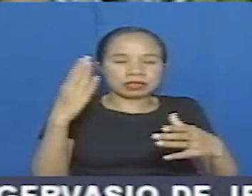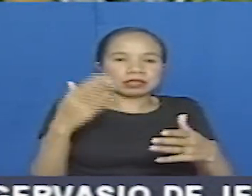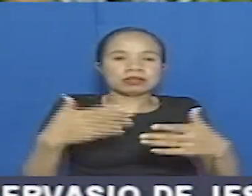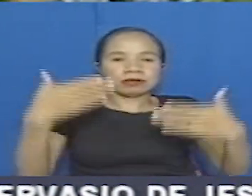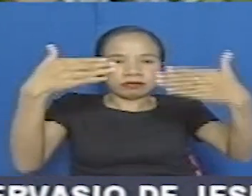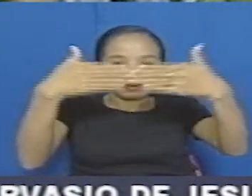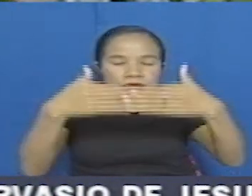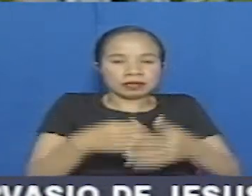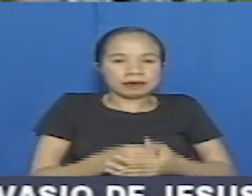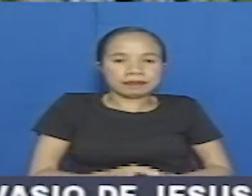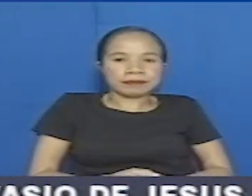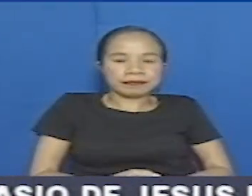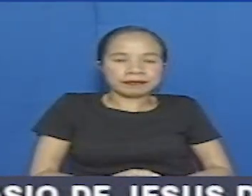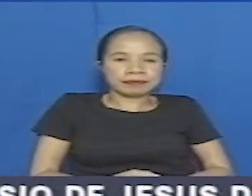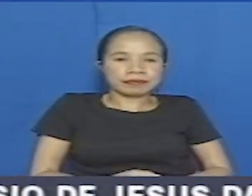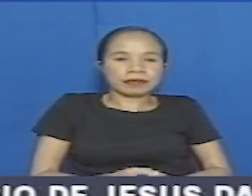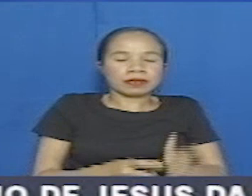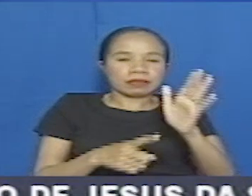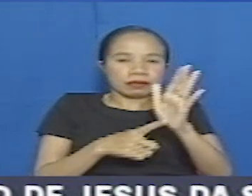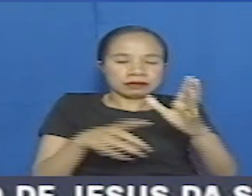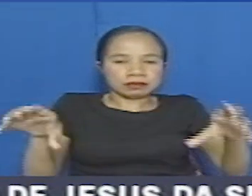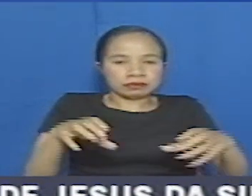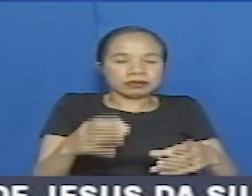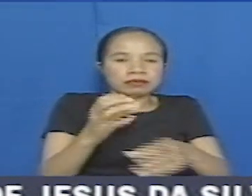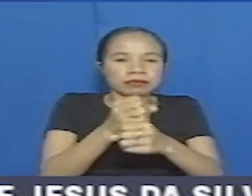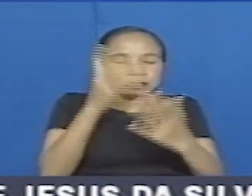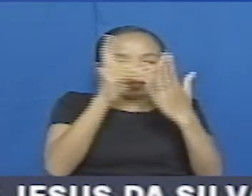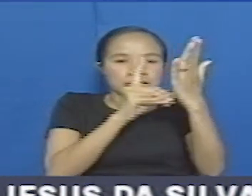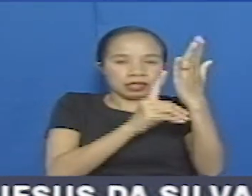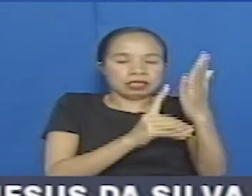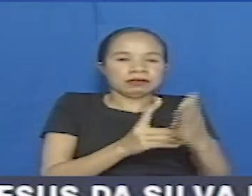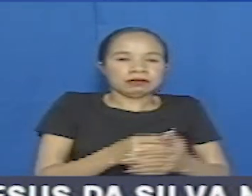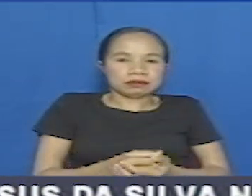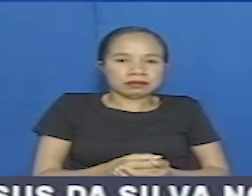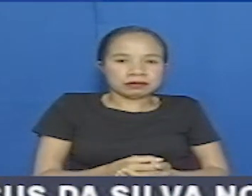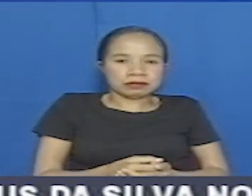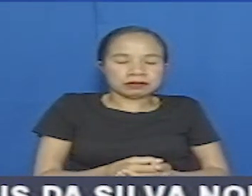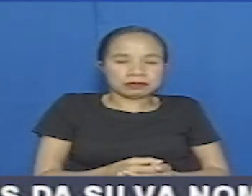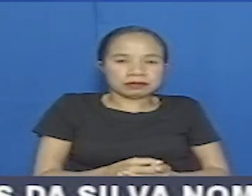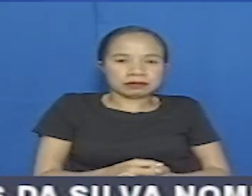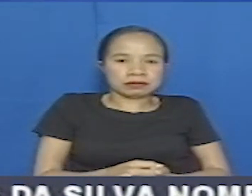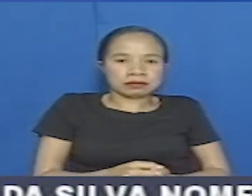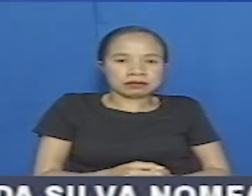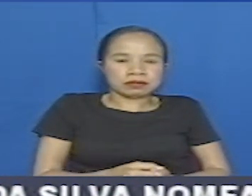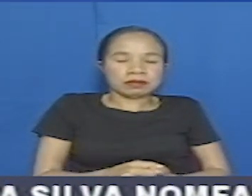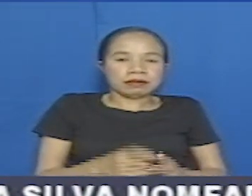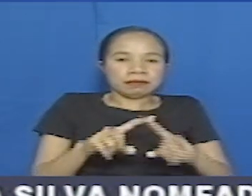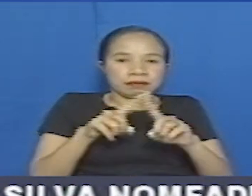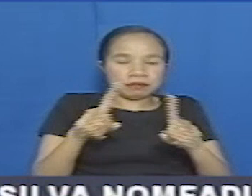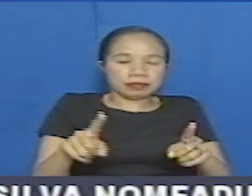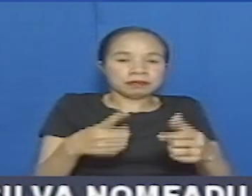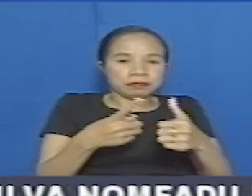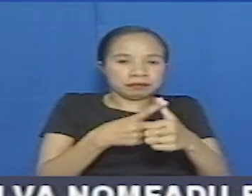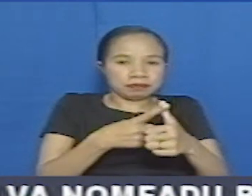Silinha fronteira. Apresenta com o sistema informação, análise dados Sira, com a Migração NIAN. Migration Information